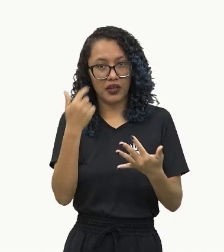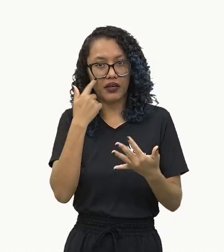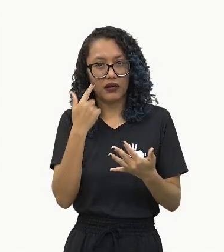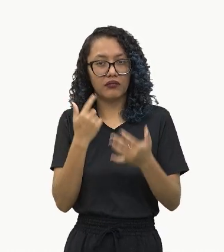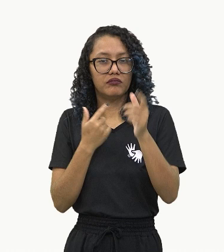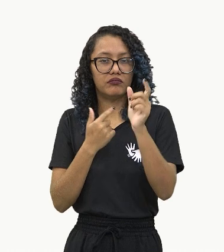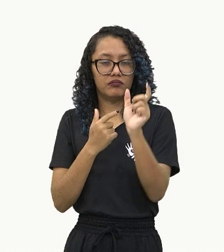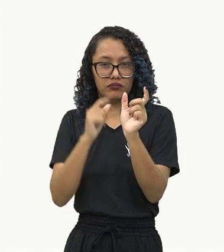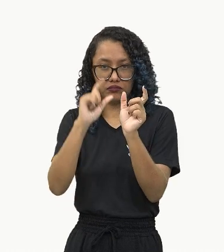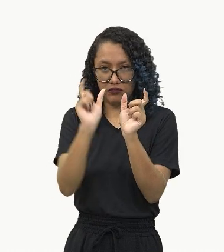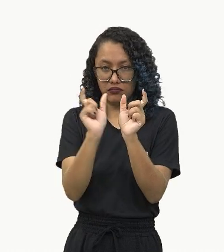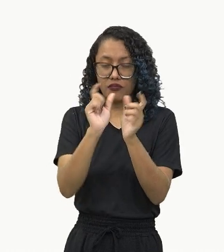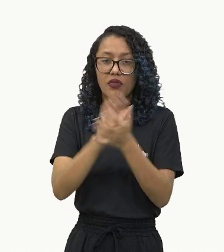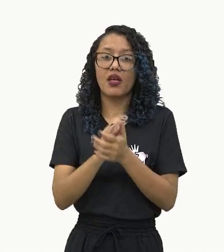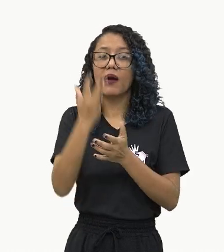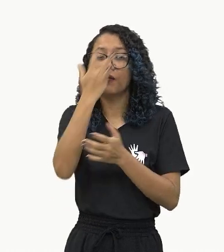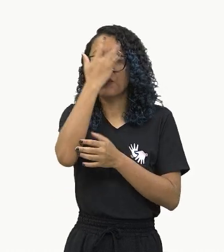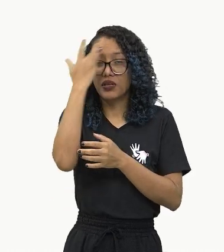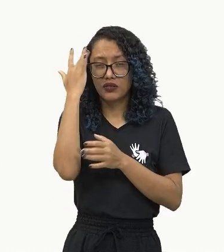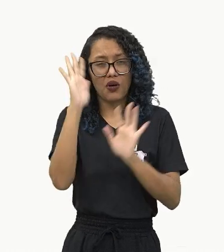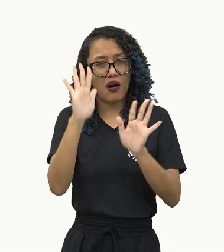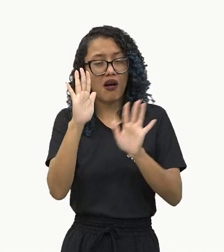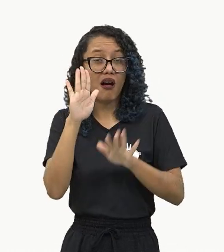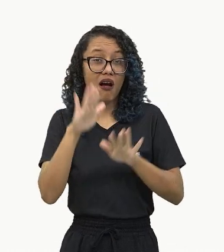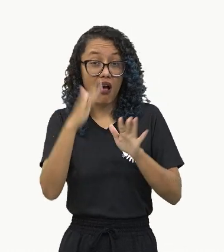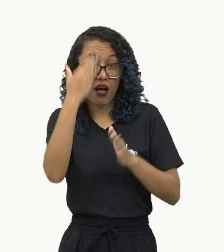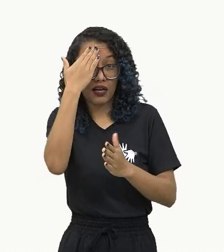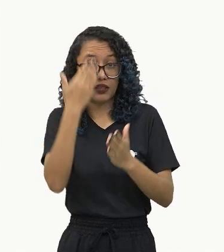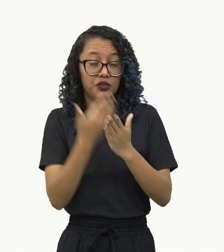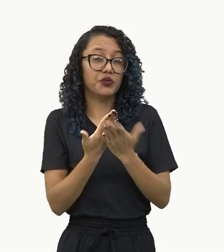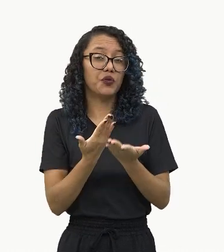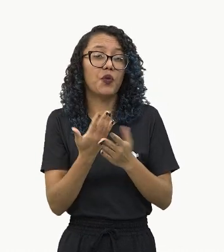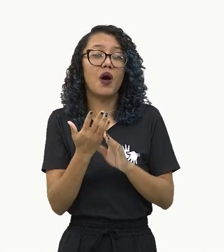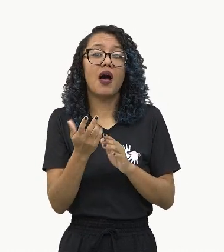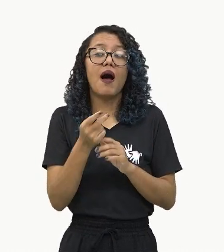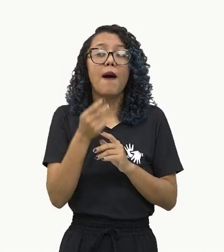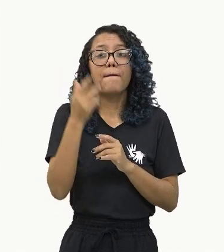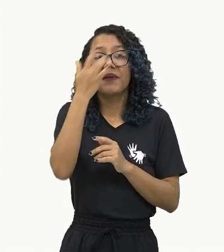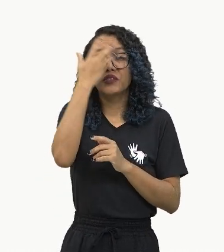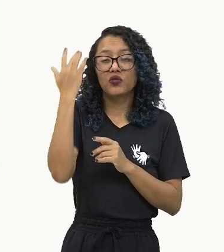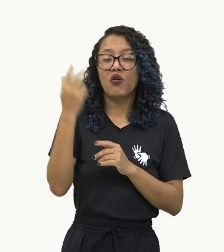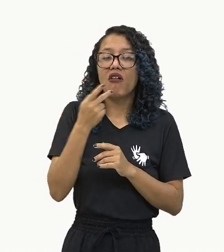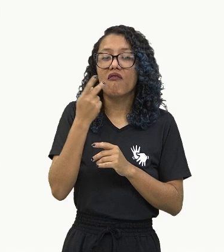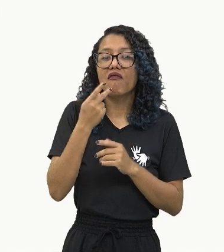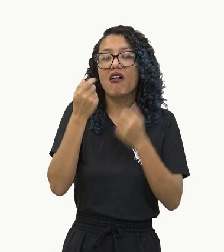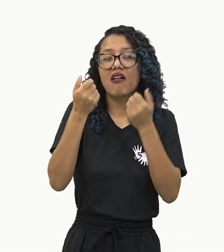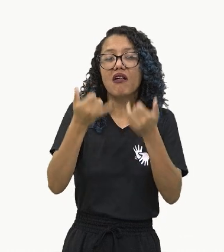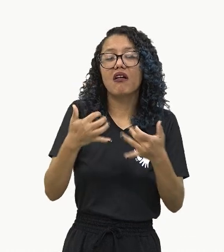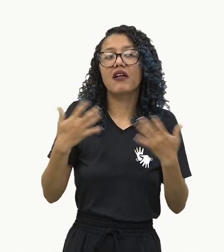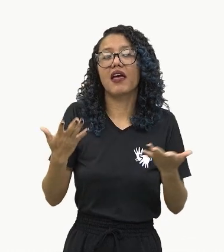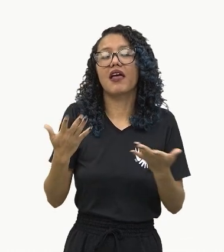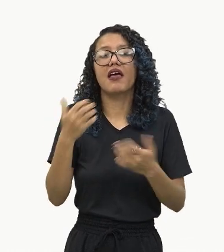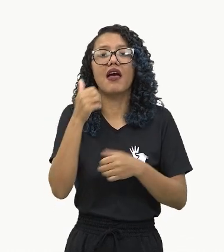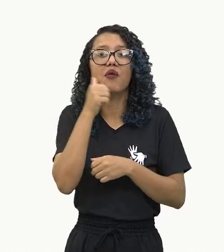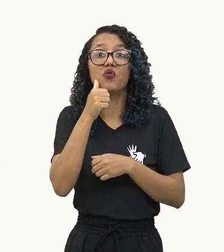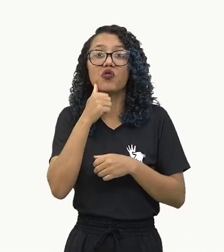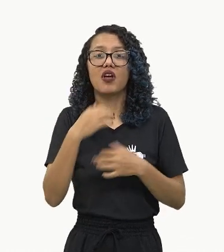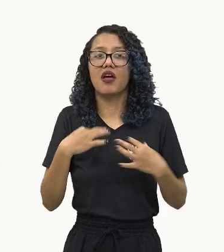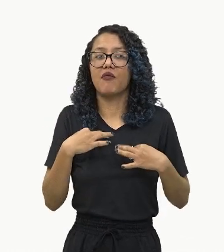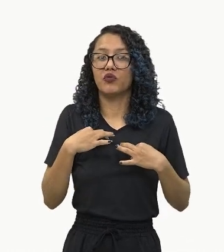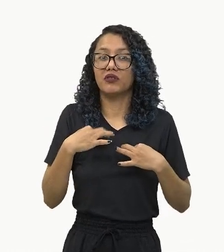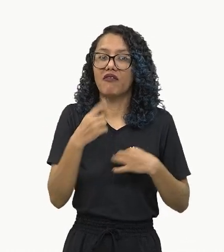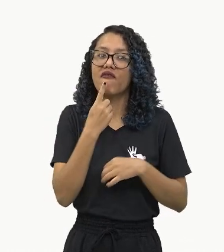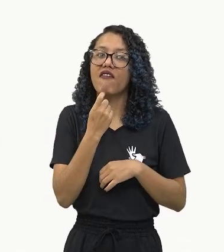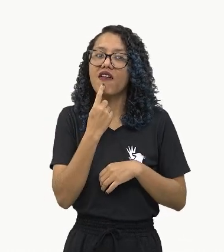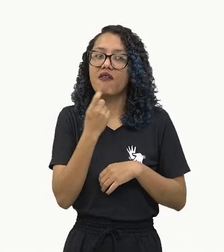está falando aí no caso? Eu imagino que seja de roupa vermelha, né? Ela está falando com a outra, então ela